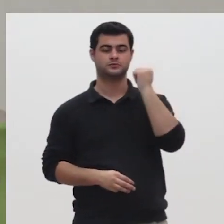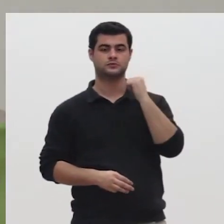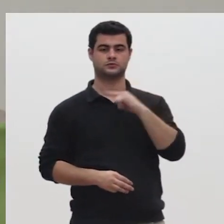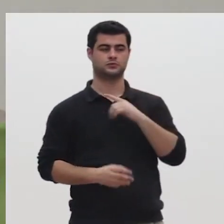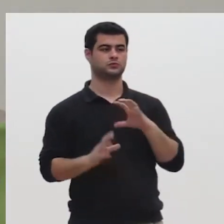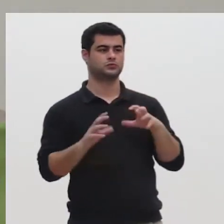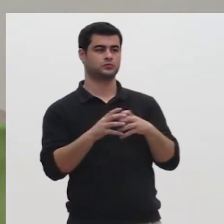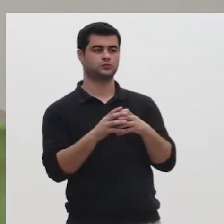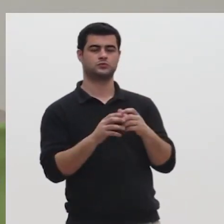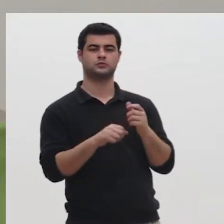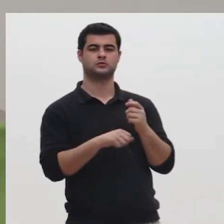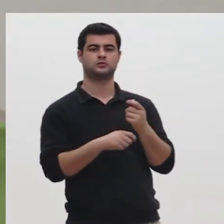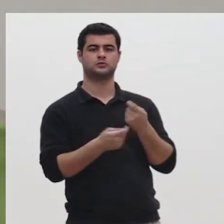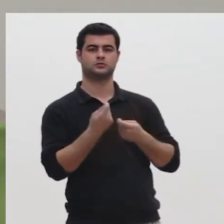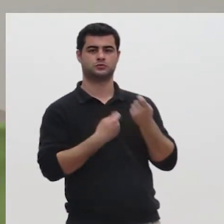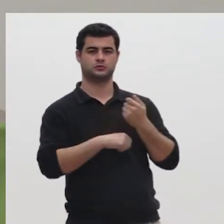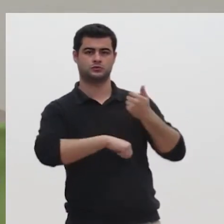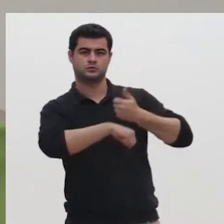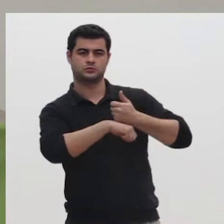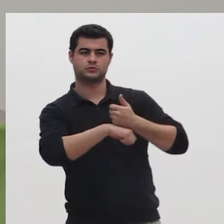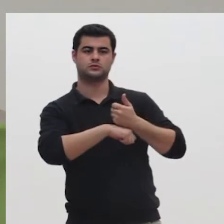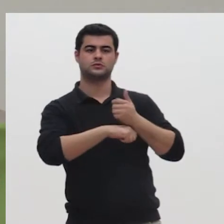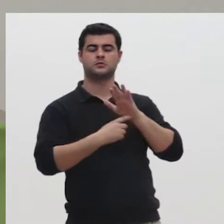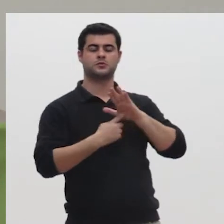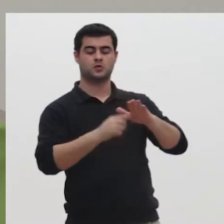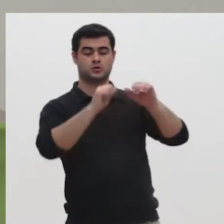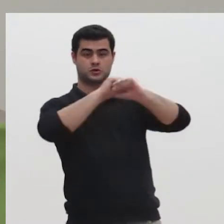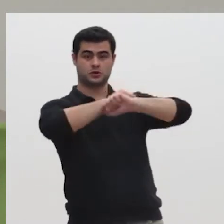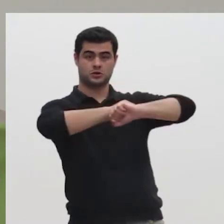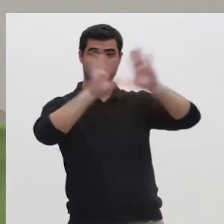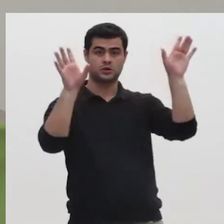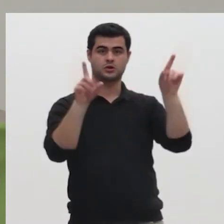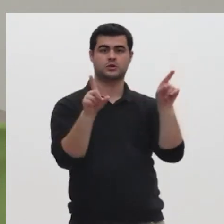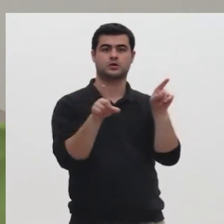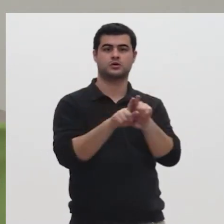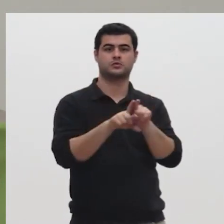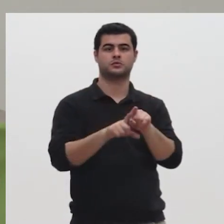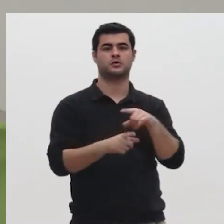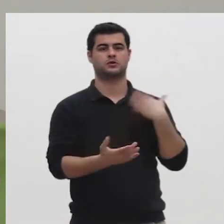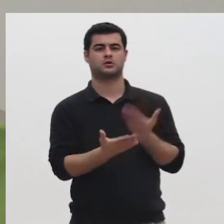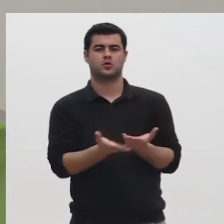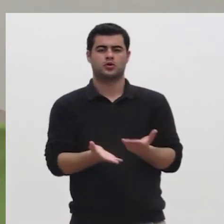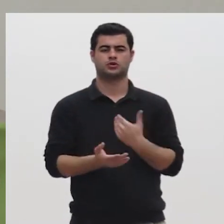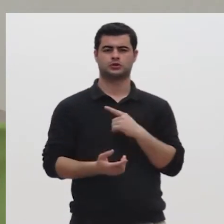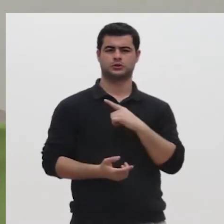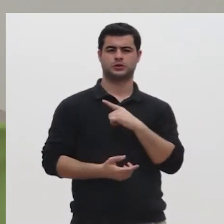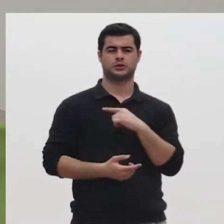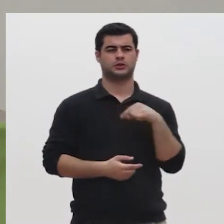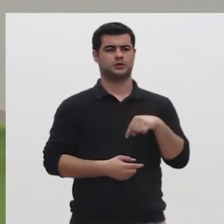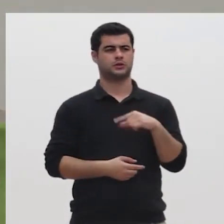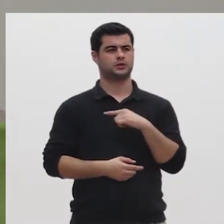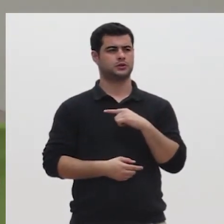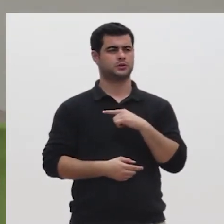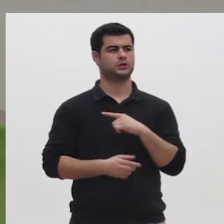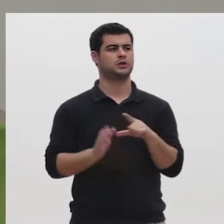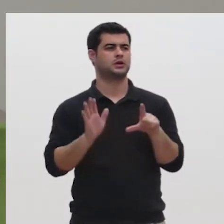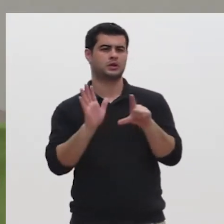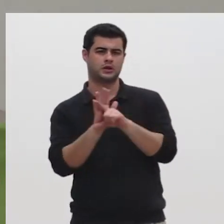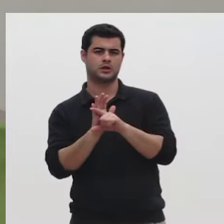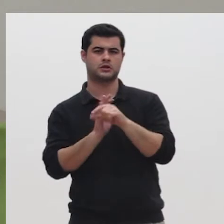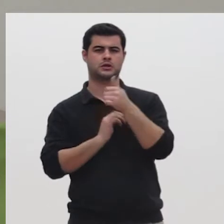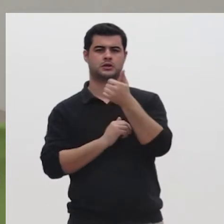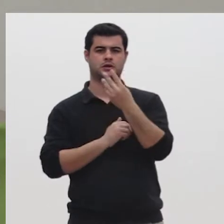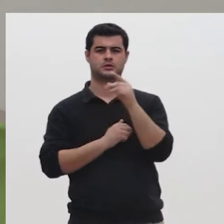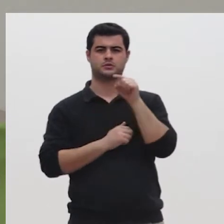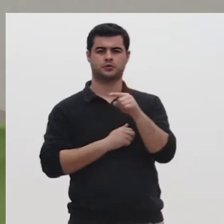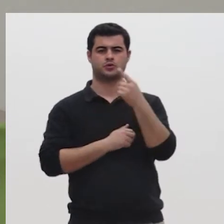gestão participativa e transparente e atualmente nós temos a Lei 13.273